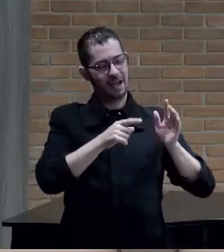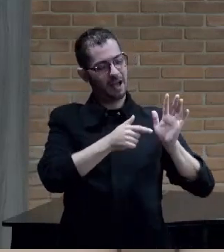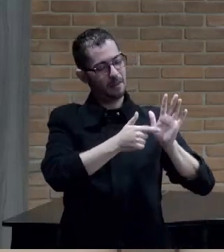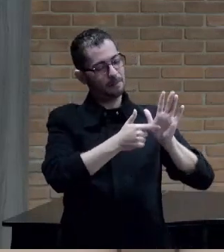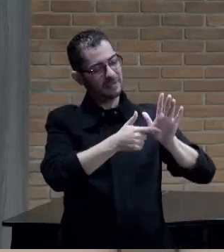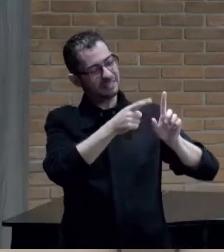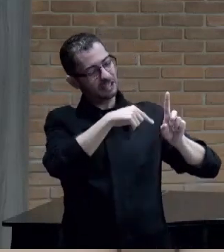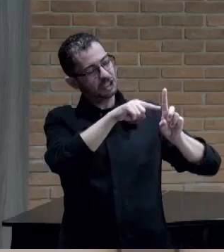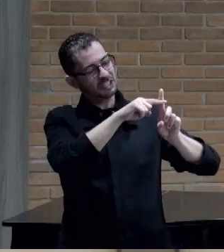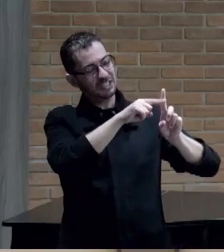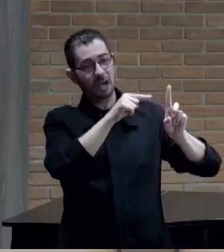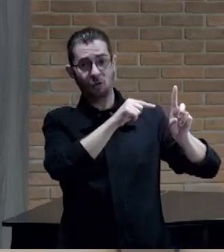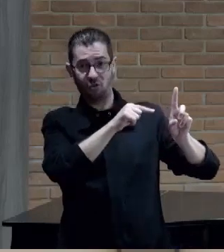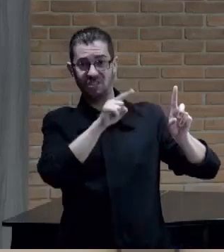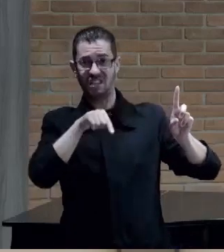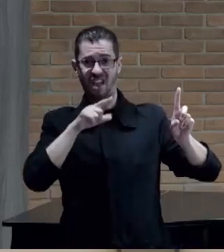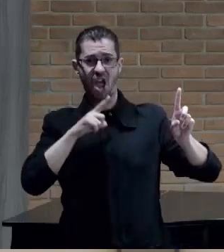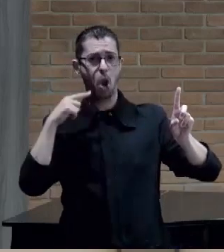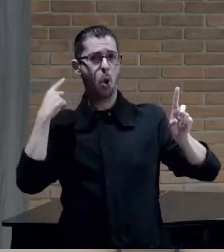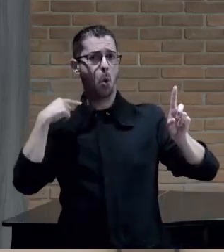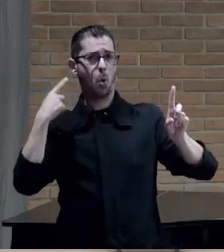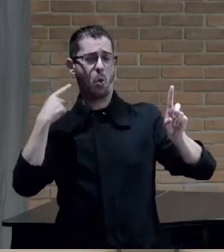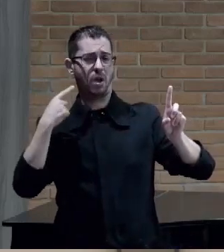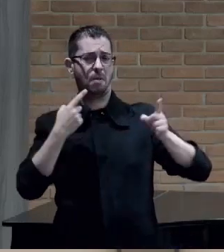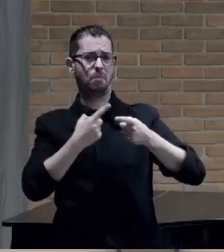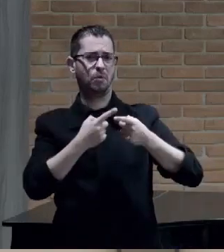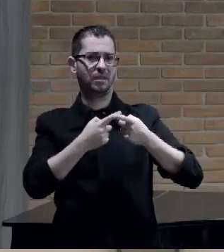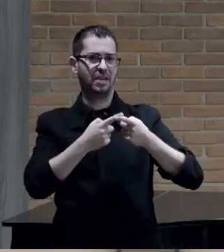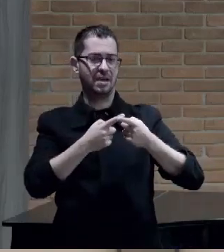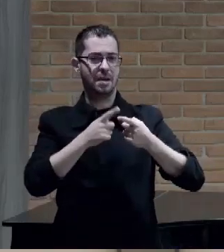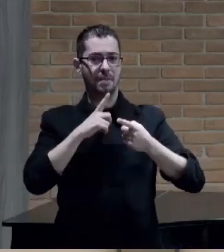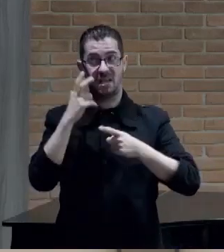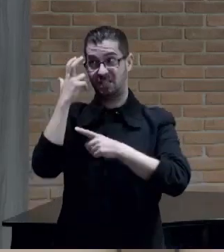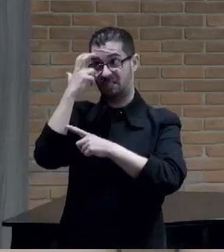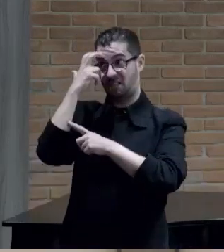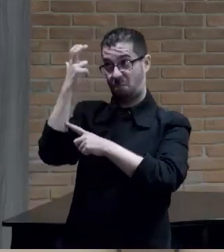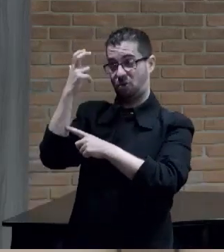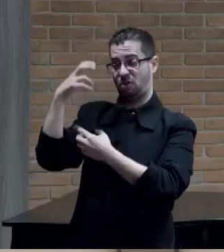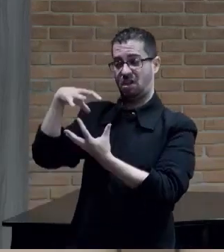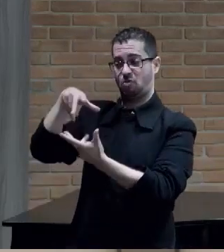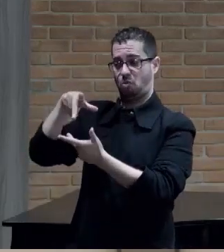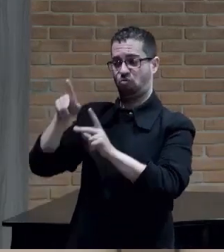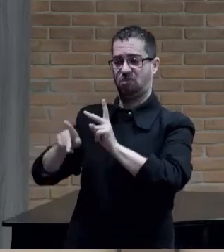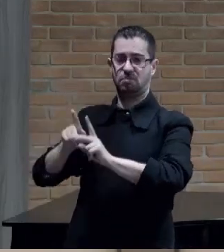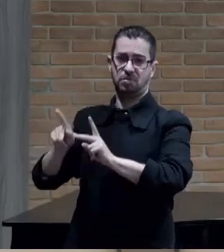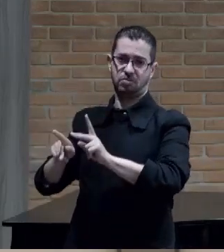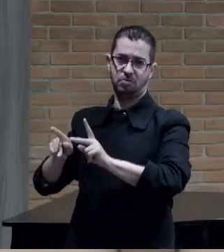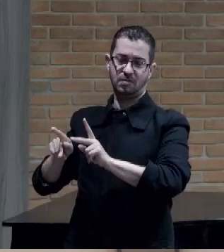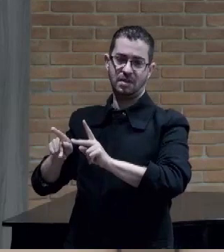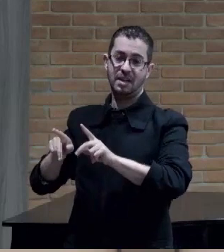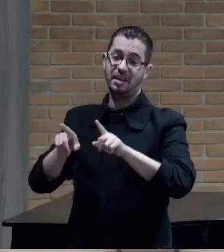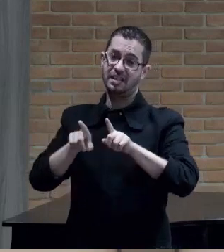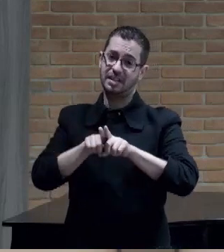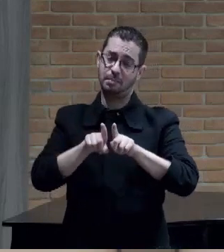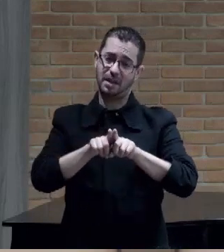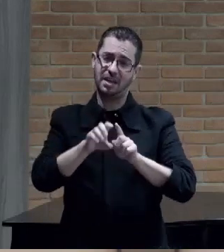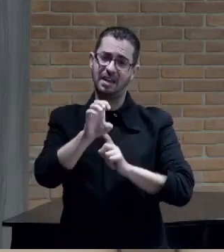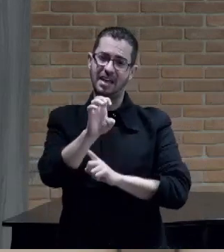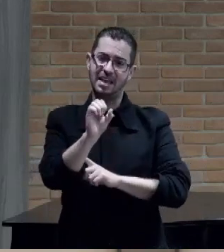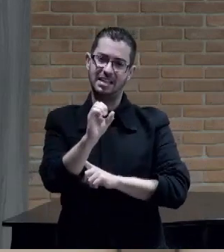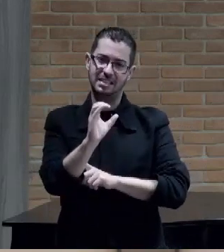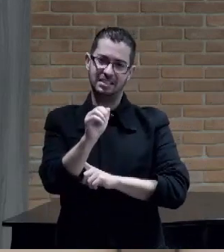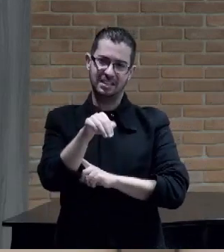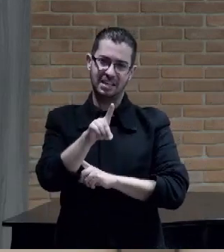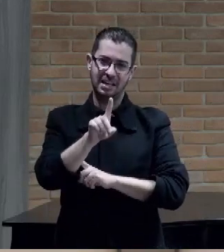escândalo? É loucura para a sabedoria do mundo, e é também escândalo para os